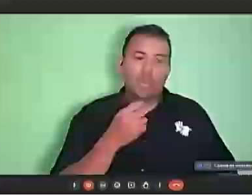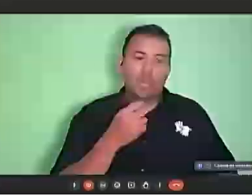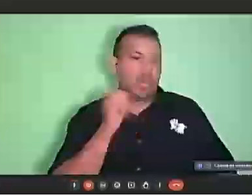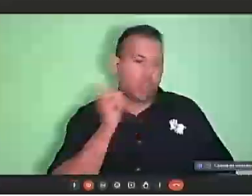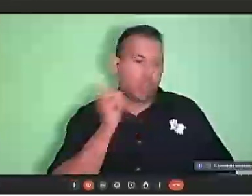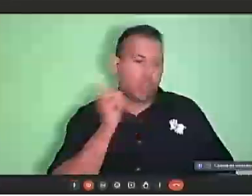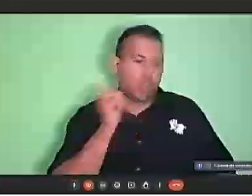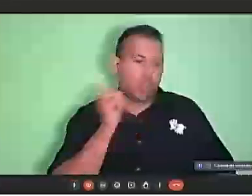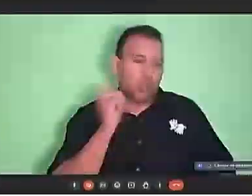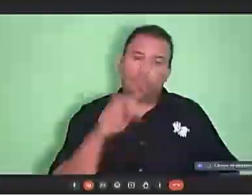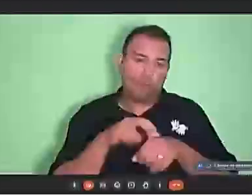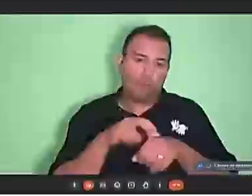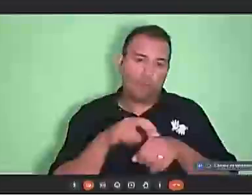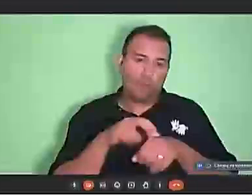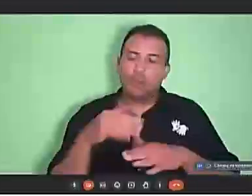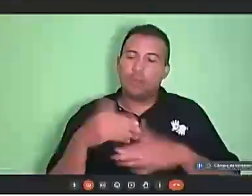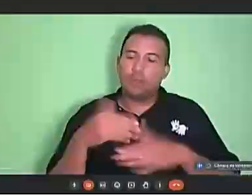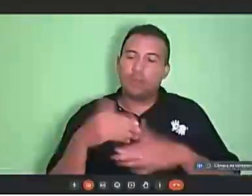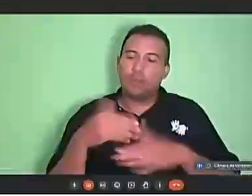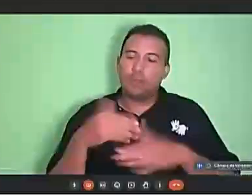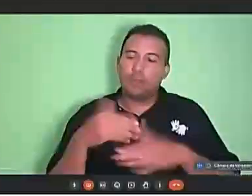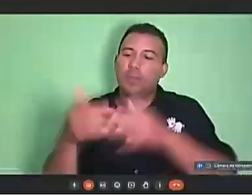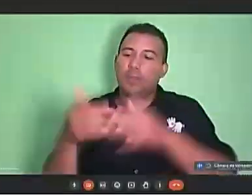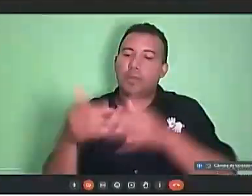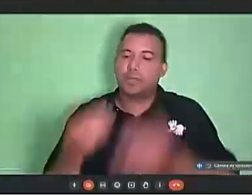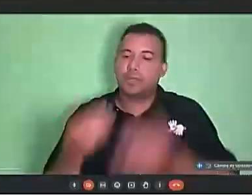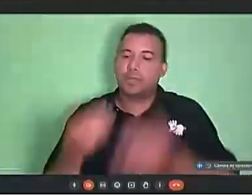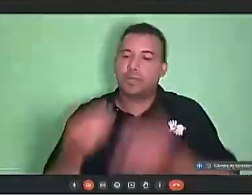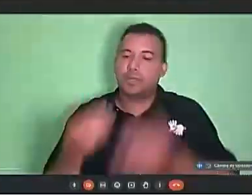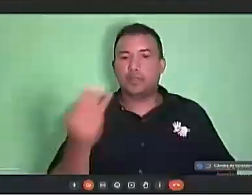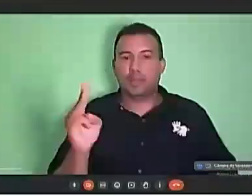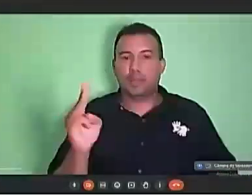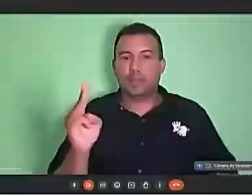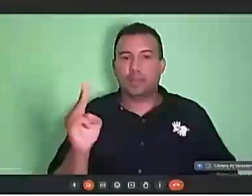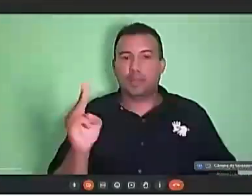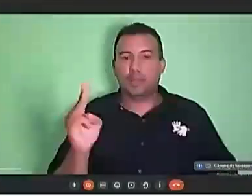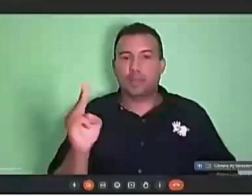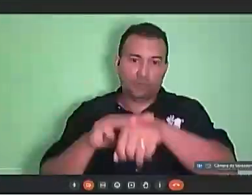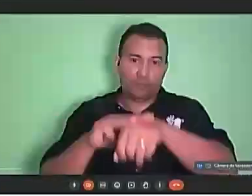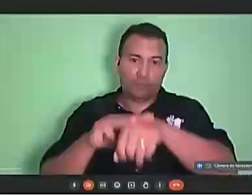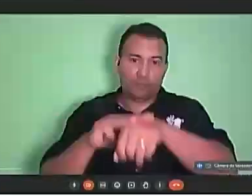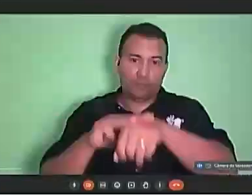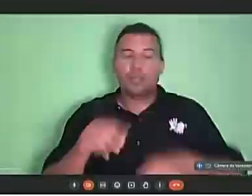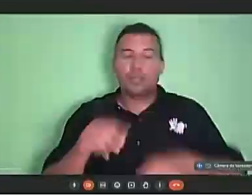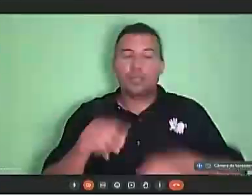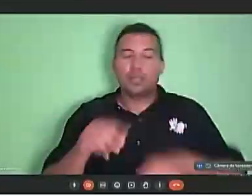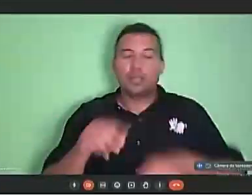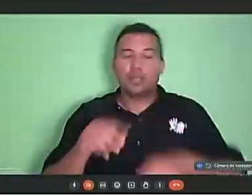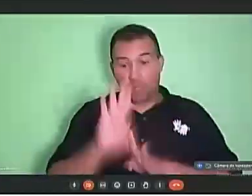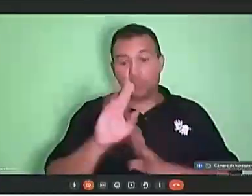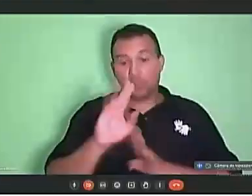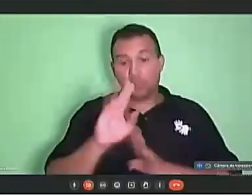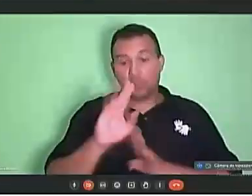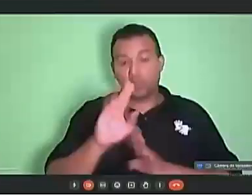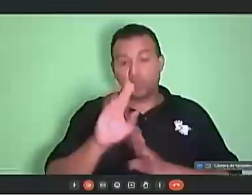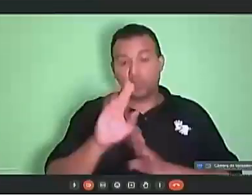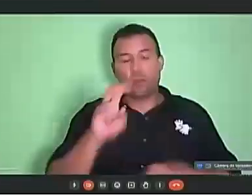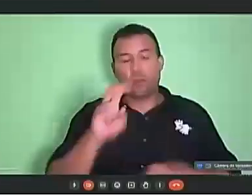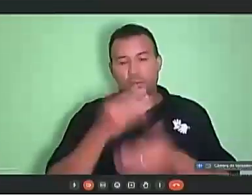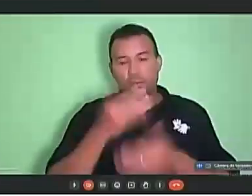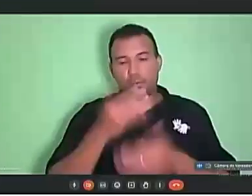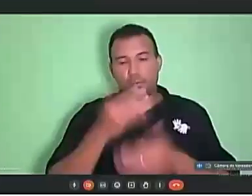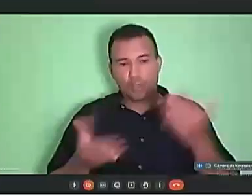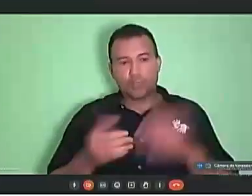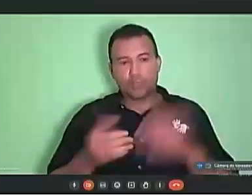Vitória se perde em 3 vezes até aqui em União da Vitória, Porto União. E para vazões altas em 5 vezes. Então isso se deve ao fato, voltando à figura anterior,